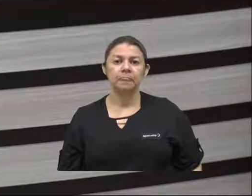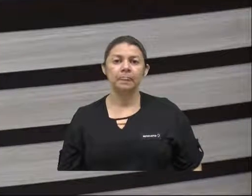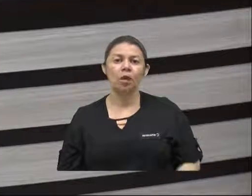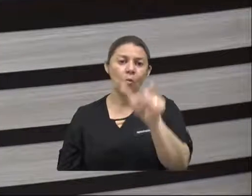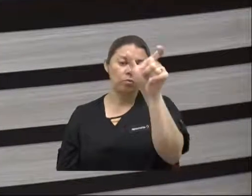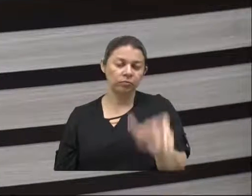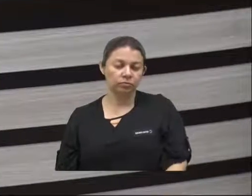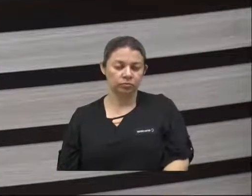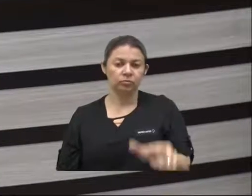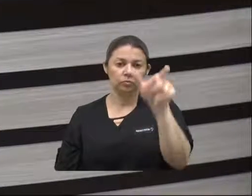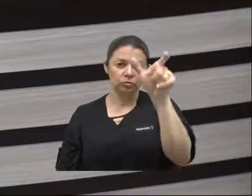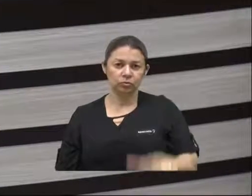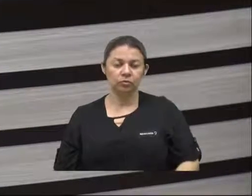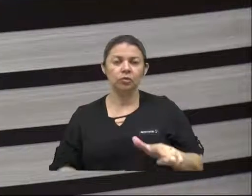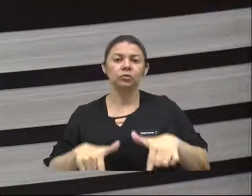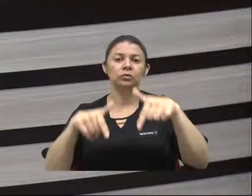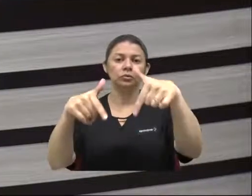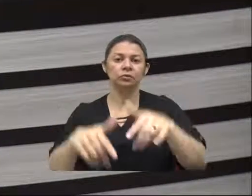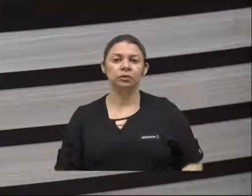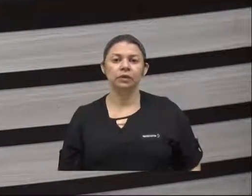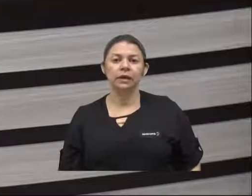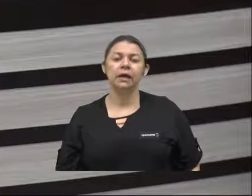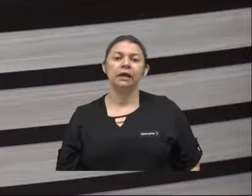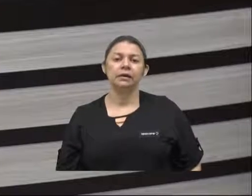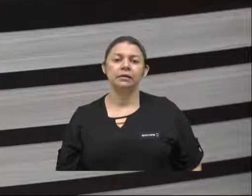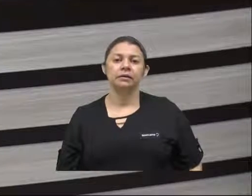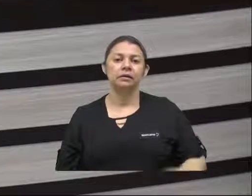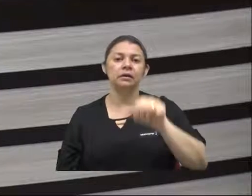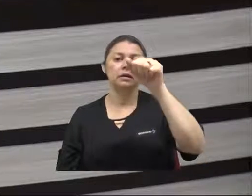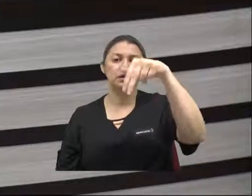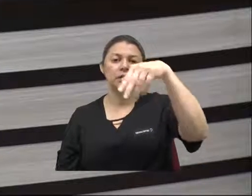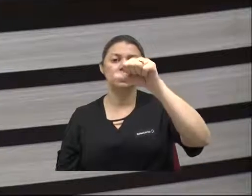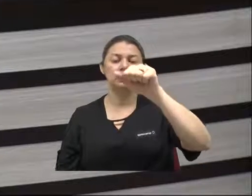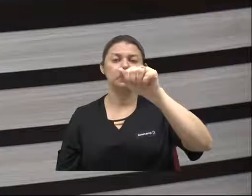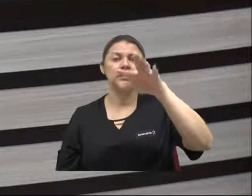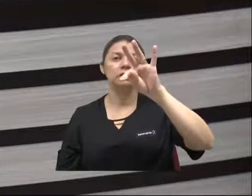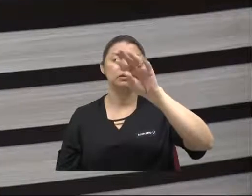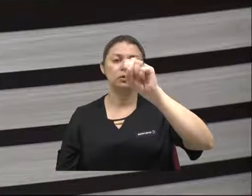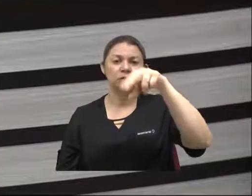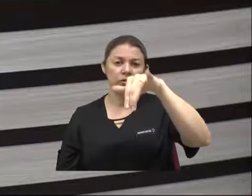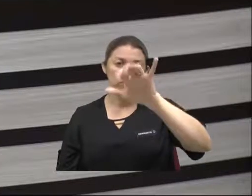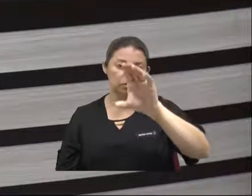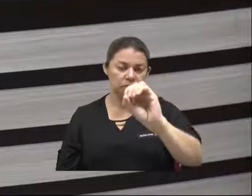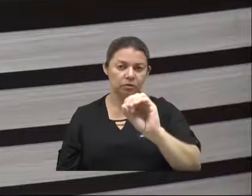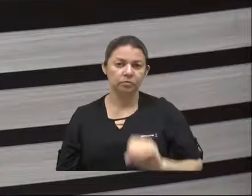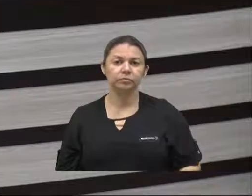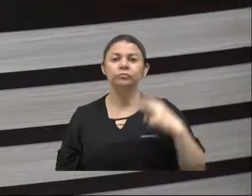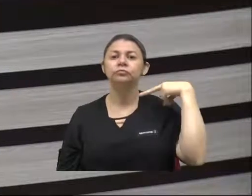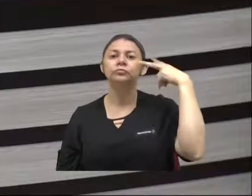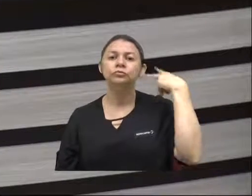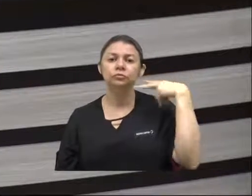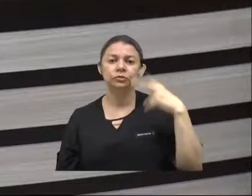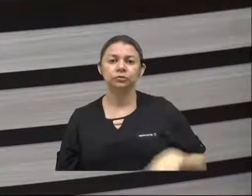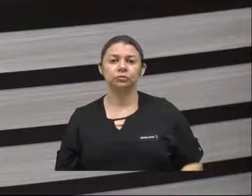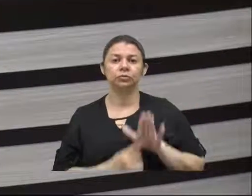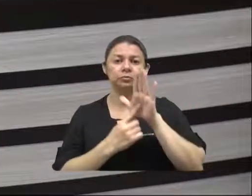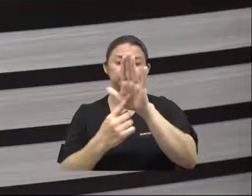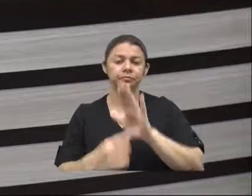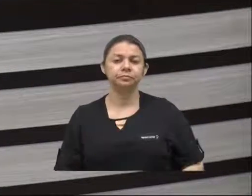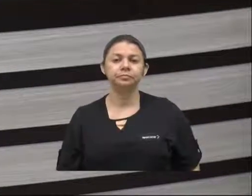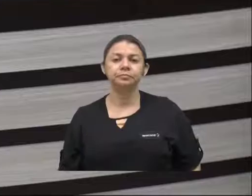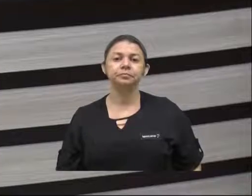relevantes serviços prestados à cidade de Limeira, vereador Antônio Marcos Antônio Xavier. Encaminhe-se às comissões competentes. Projeto de